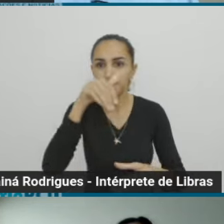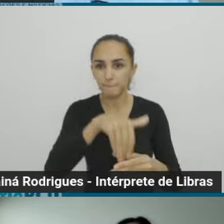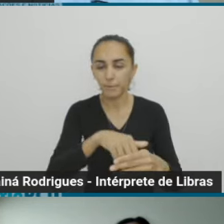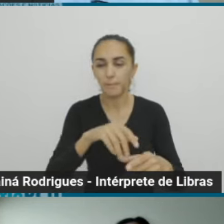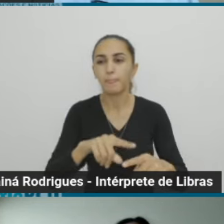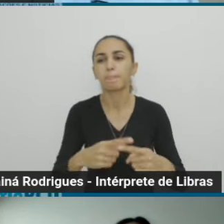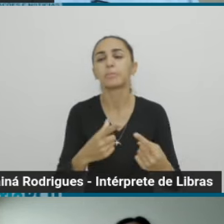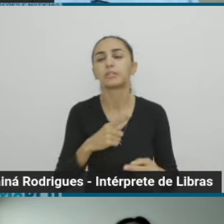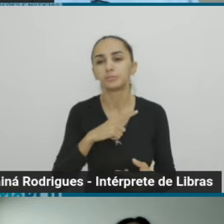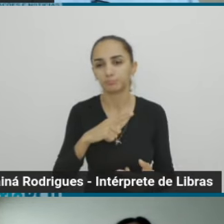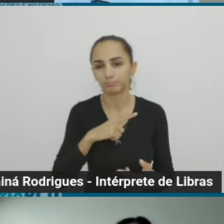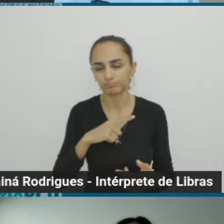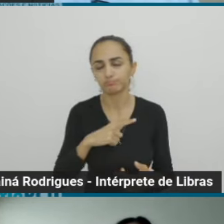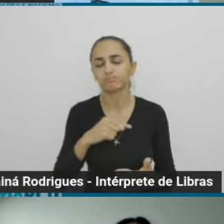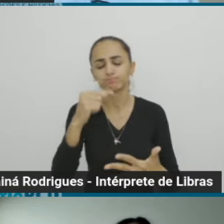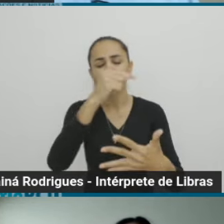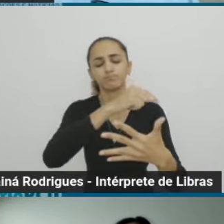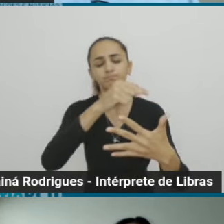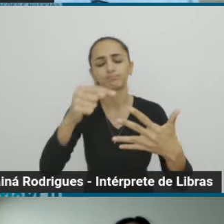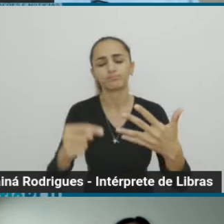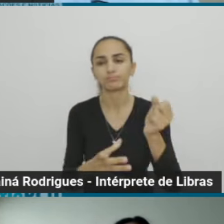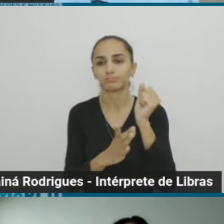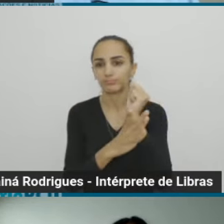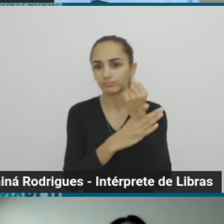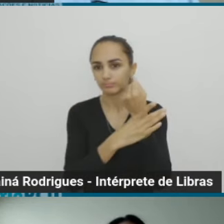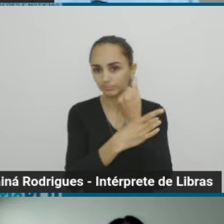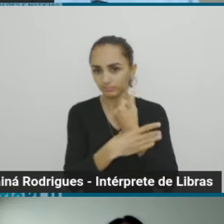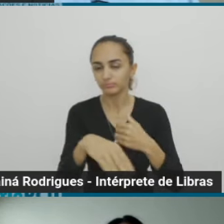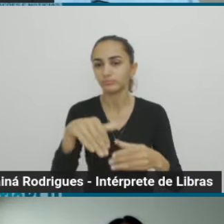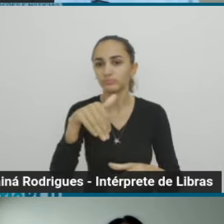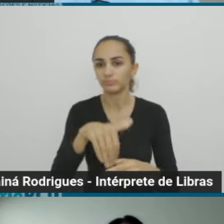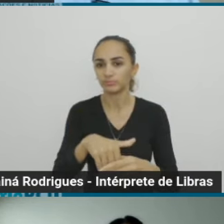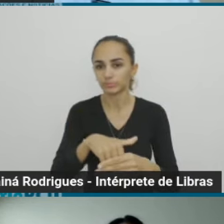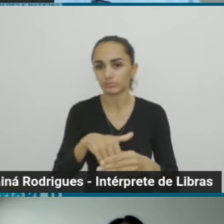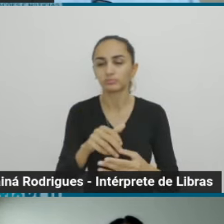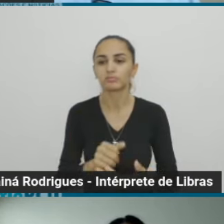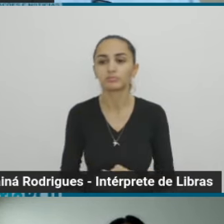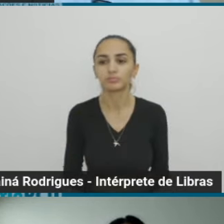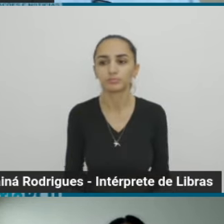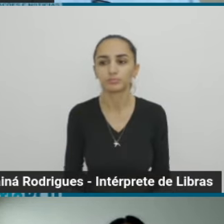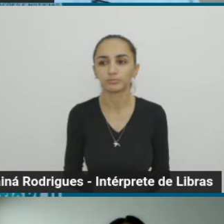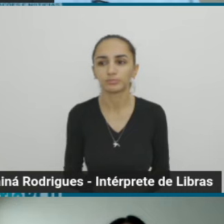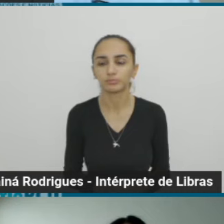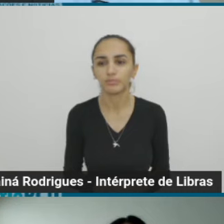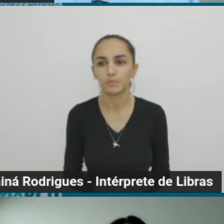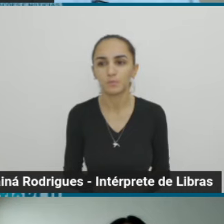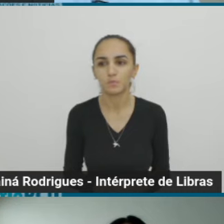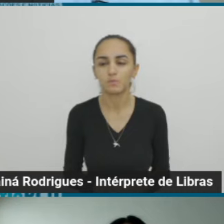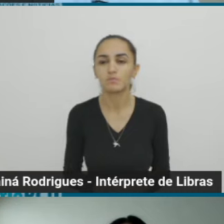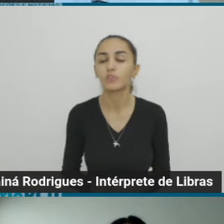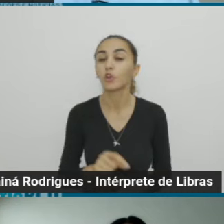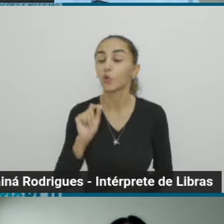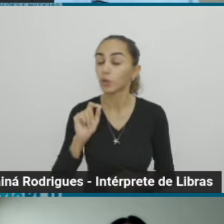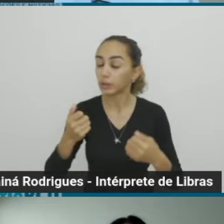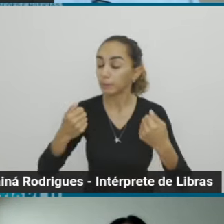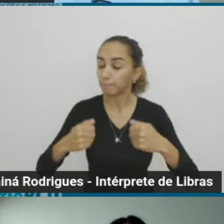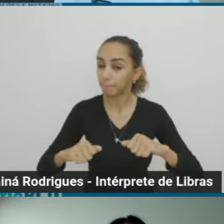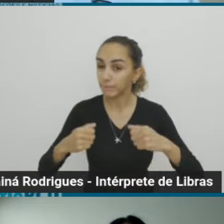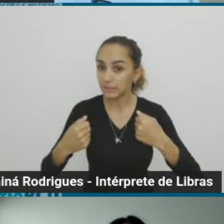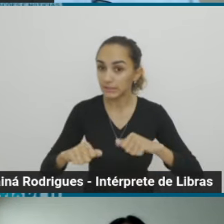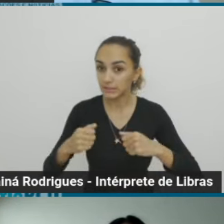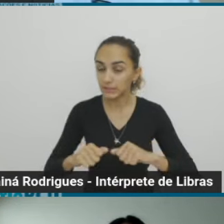essas garantias eleitorais asseguradas. O que precisa, eu enfatizo sempre, é